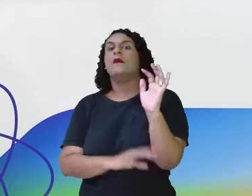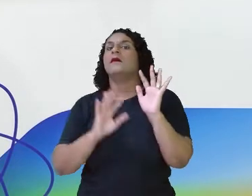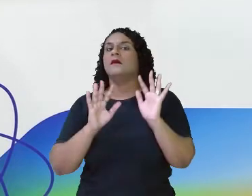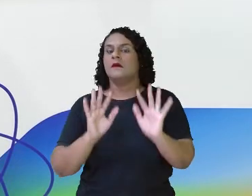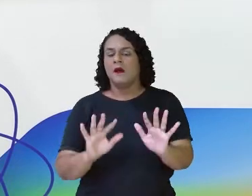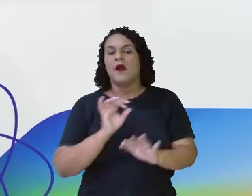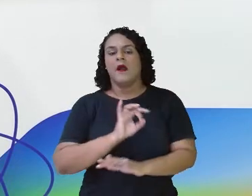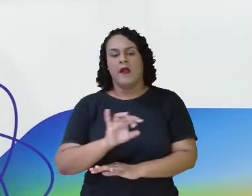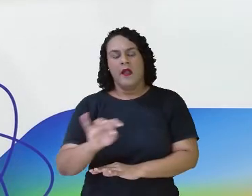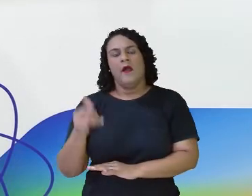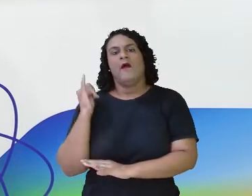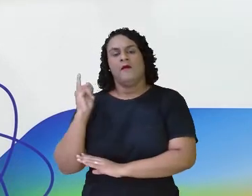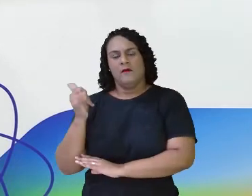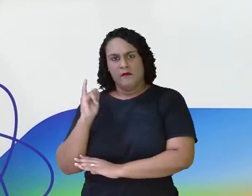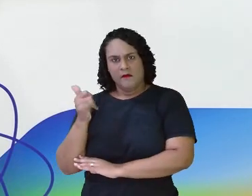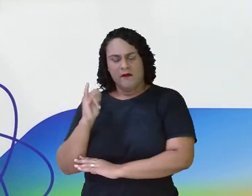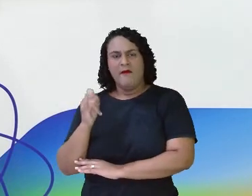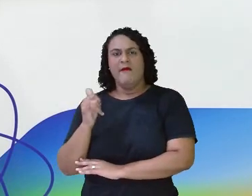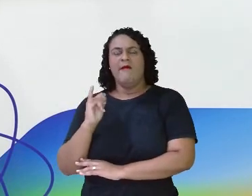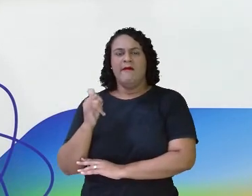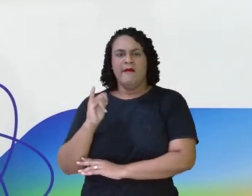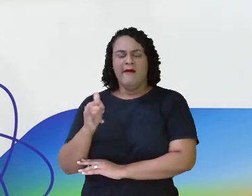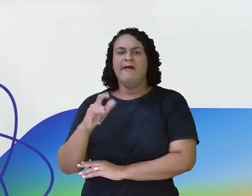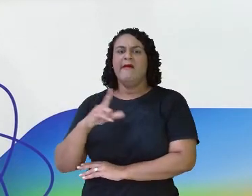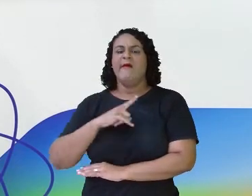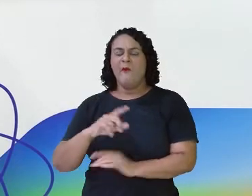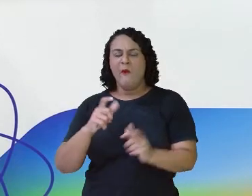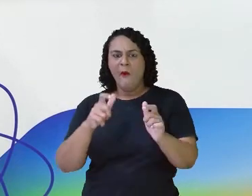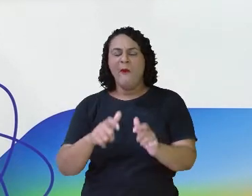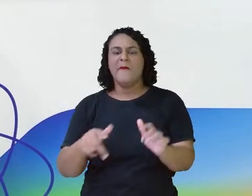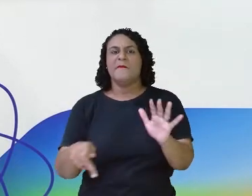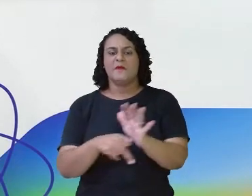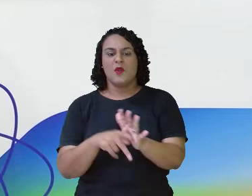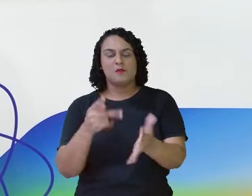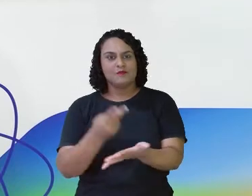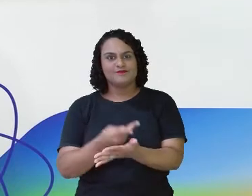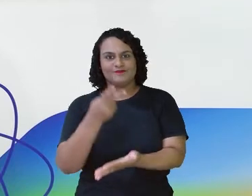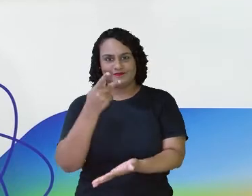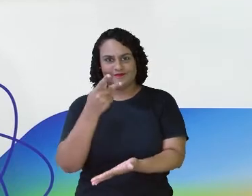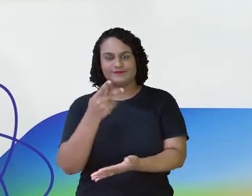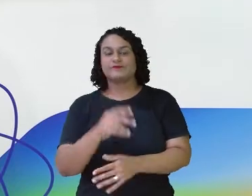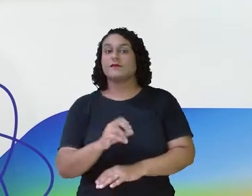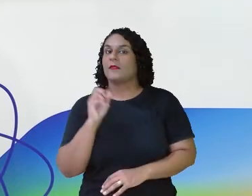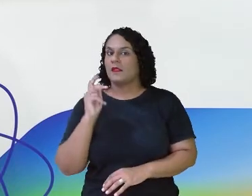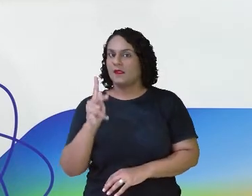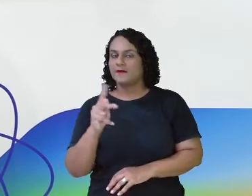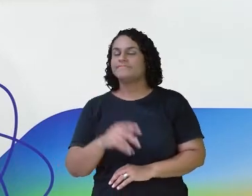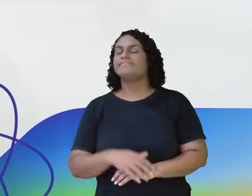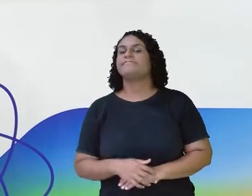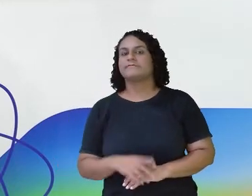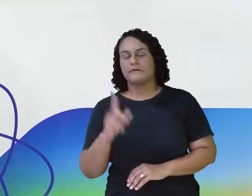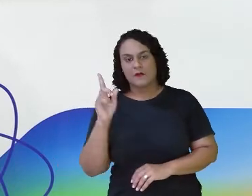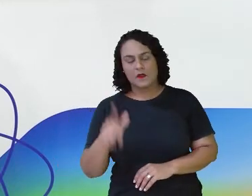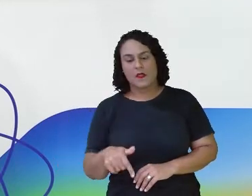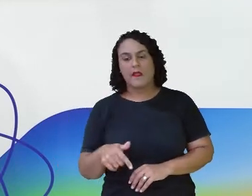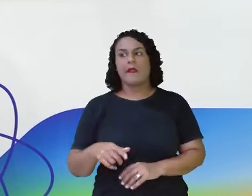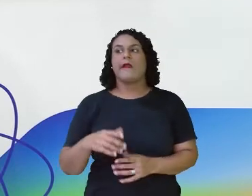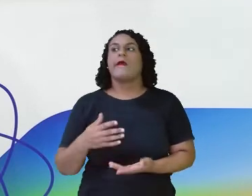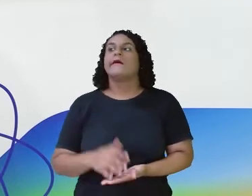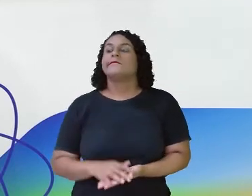cada conto, ele tem ali o seu local onde ele se passa, joia? Quando é o